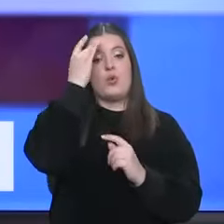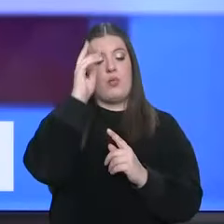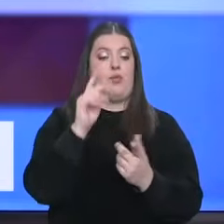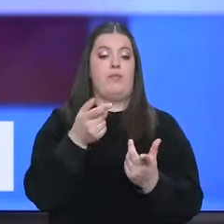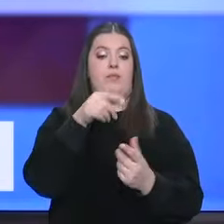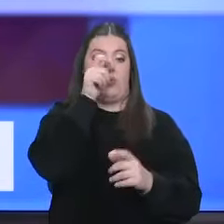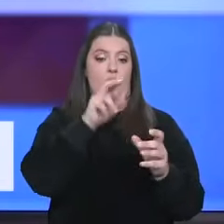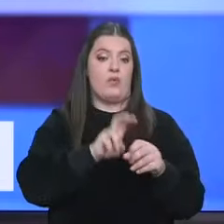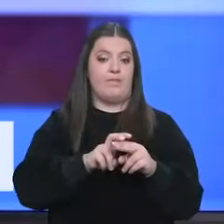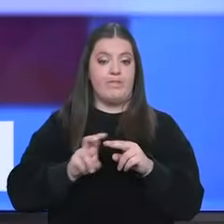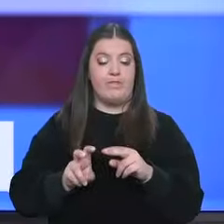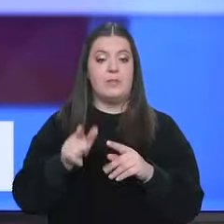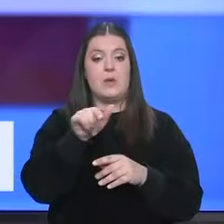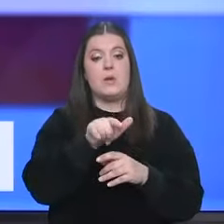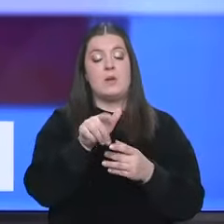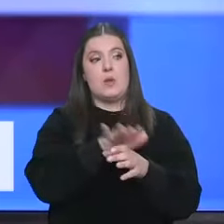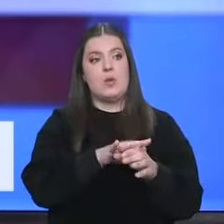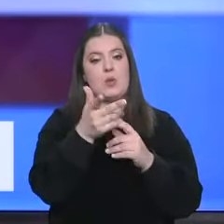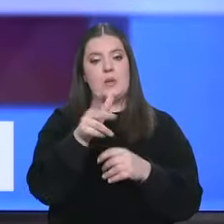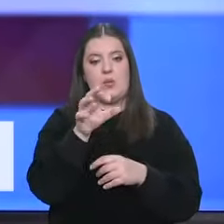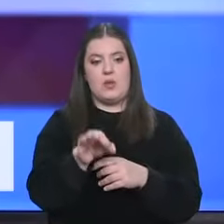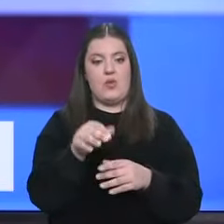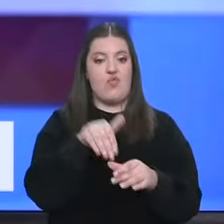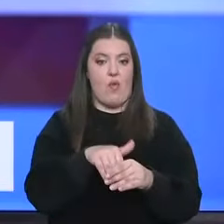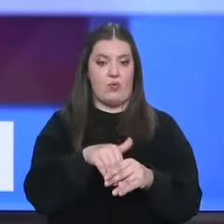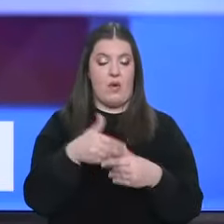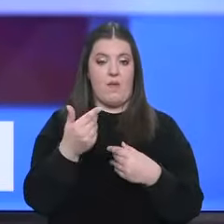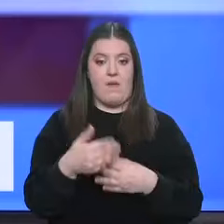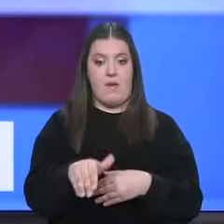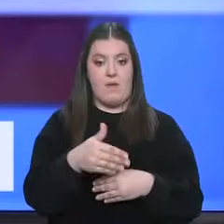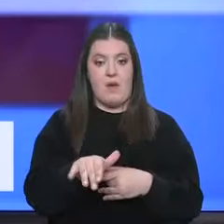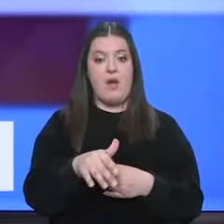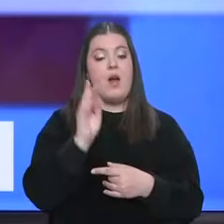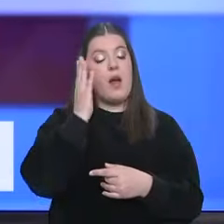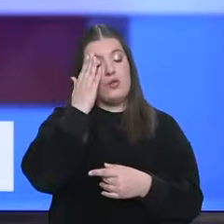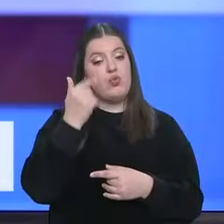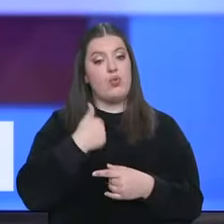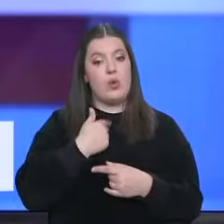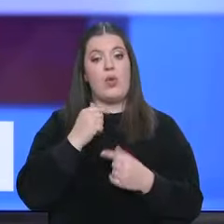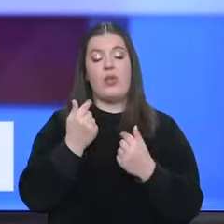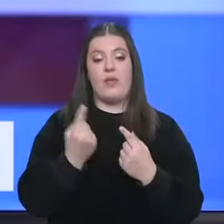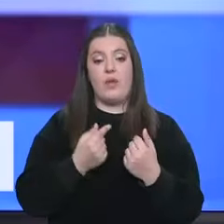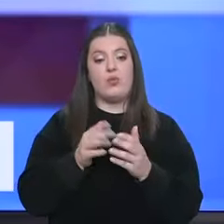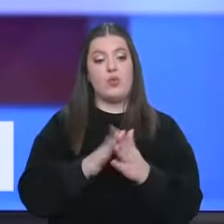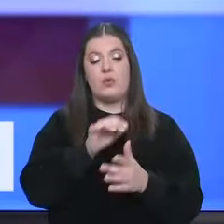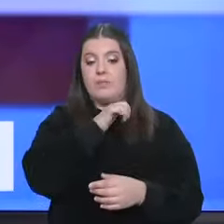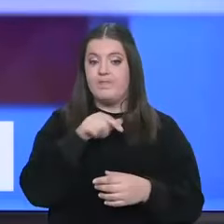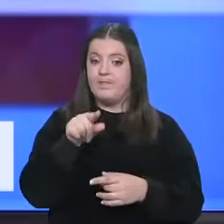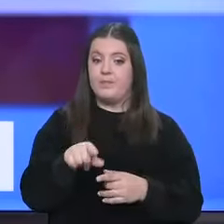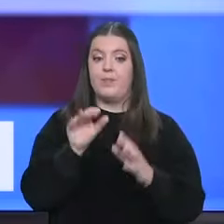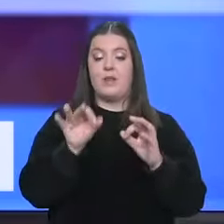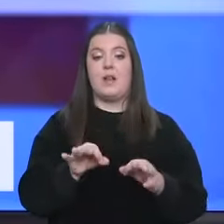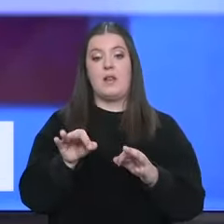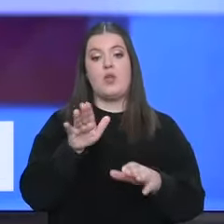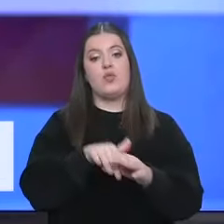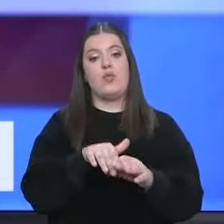Nessa altura que vamos ter o cenário total dos votos e conviria acho eu que todos deveríamos concordar isto não tratar os